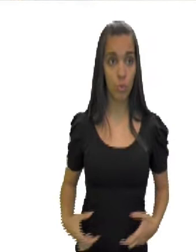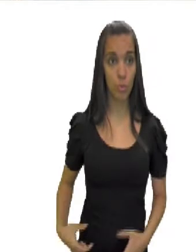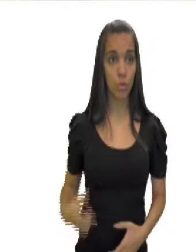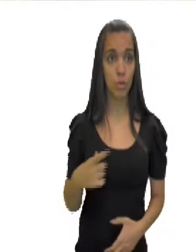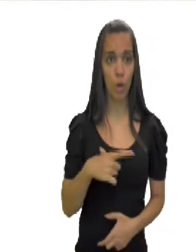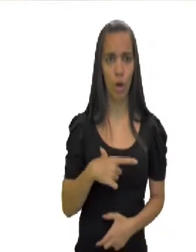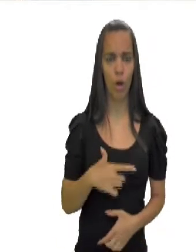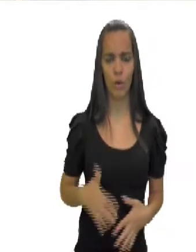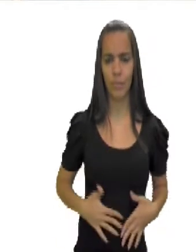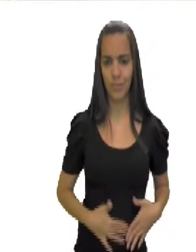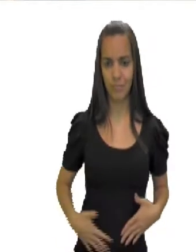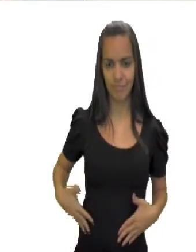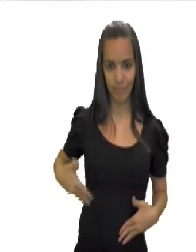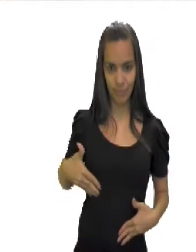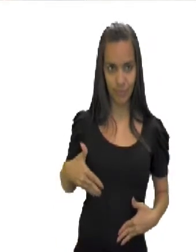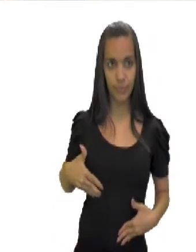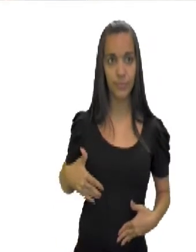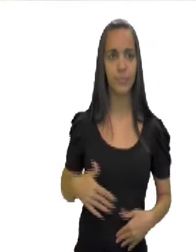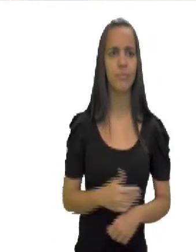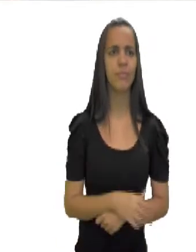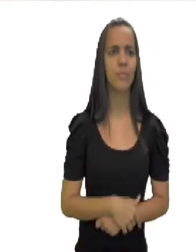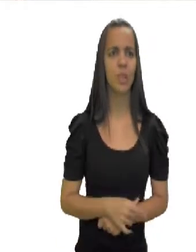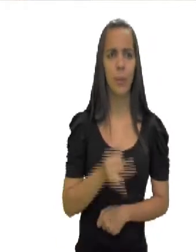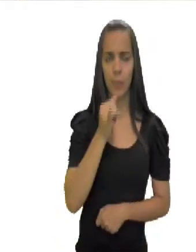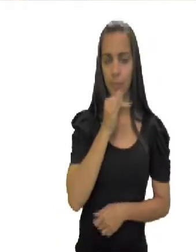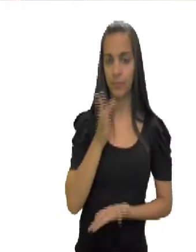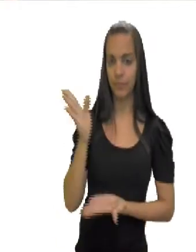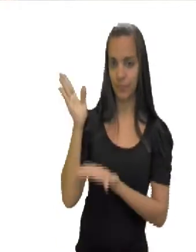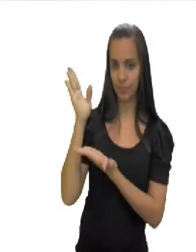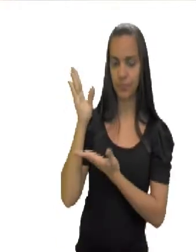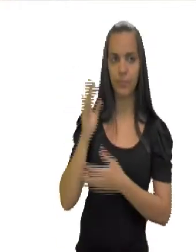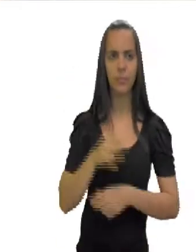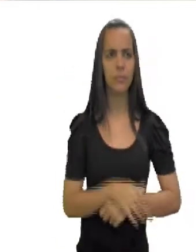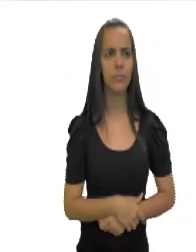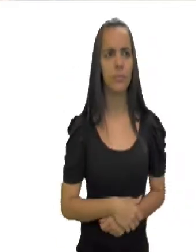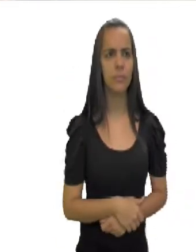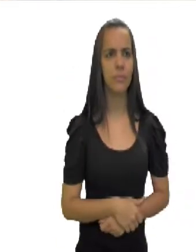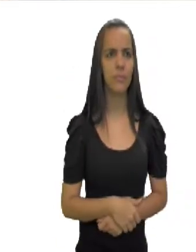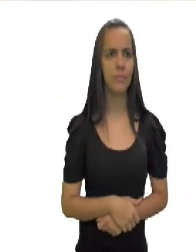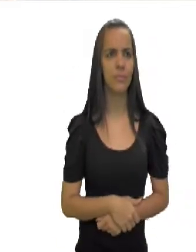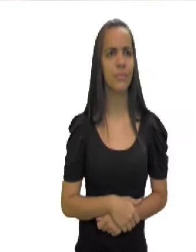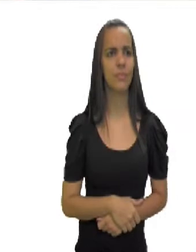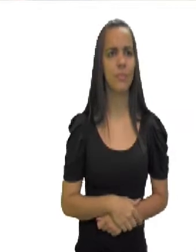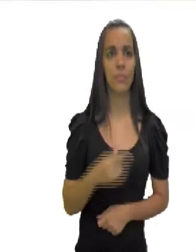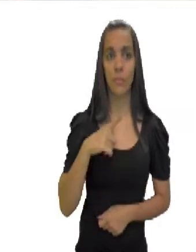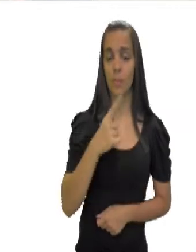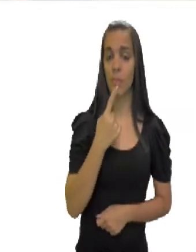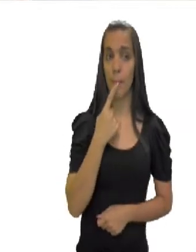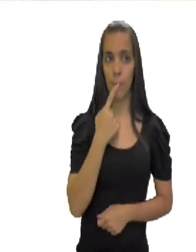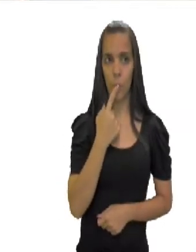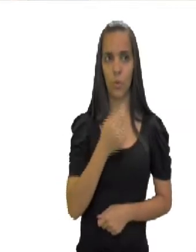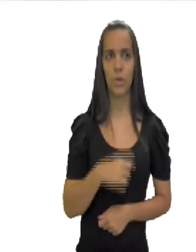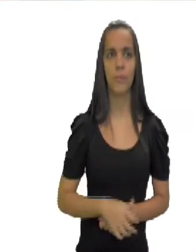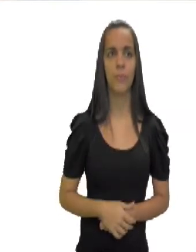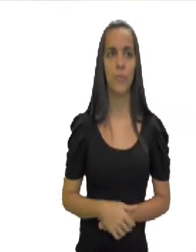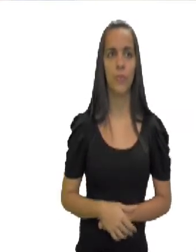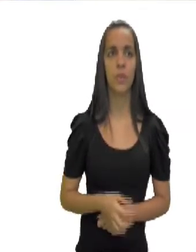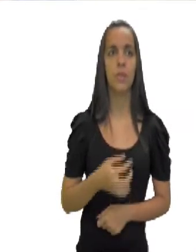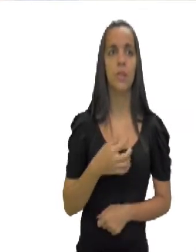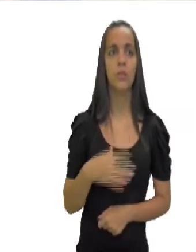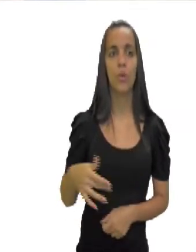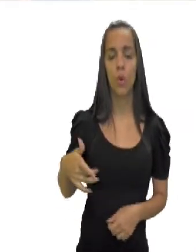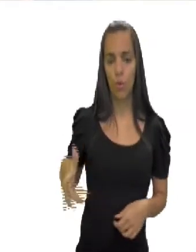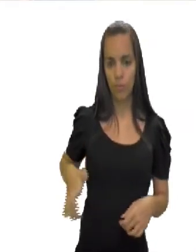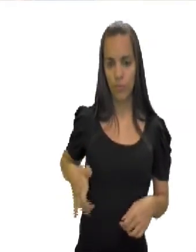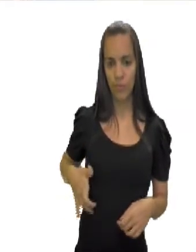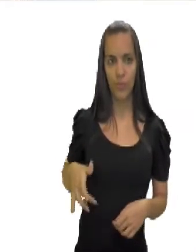sistema digestório são, vamos ver com a imagem, a boca, o